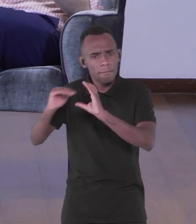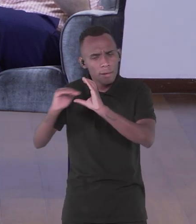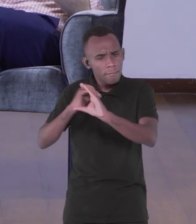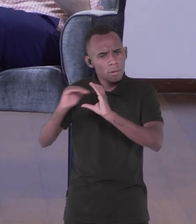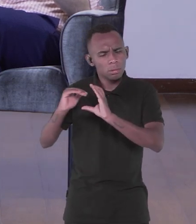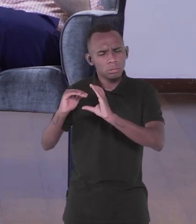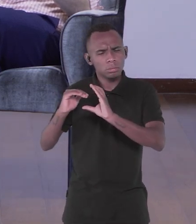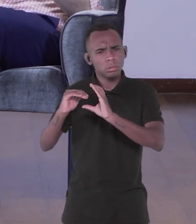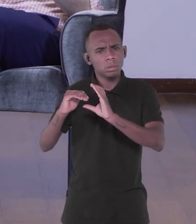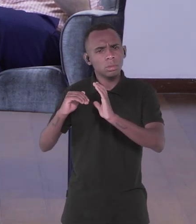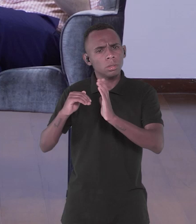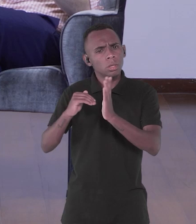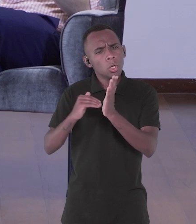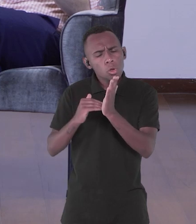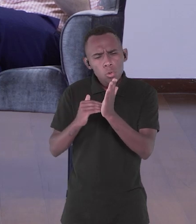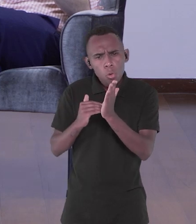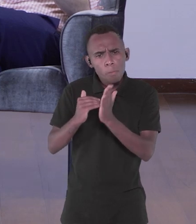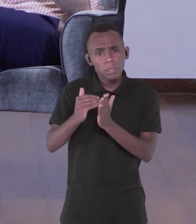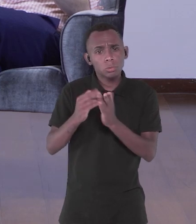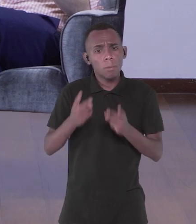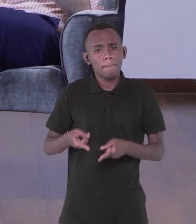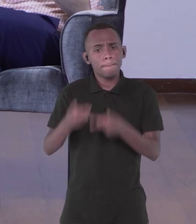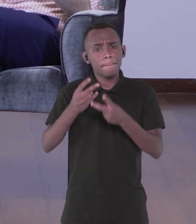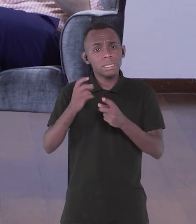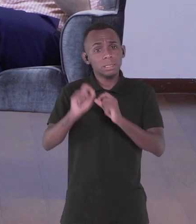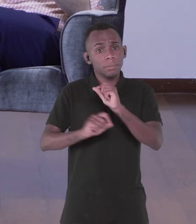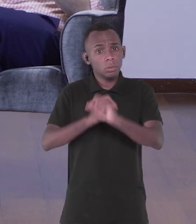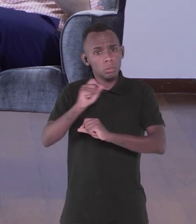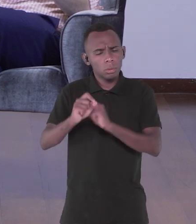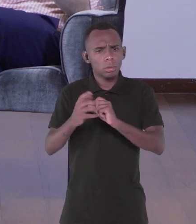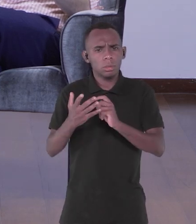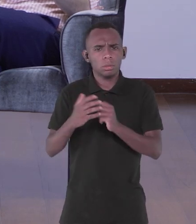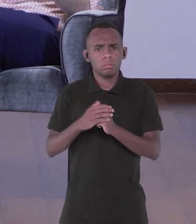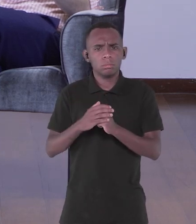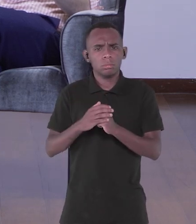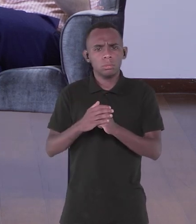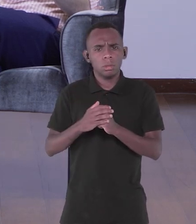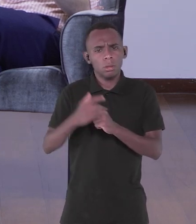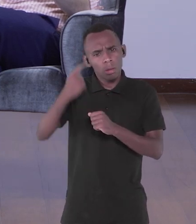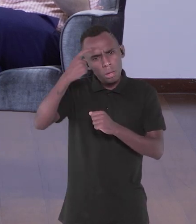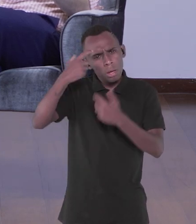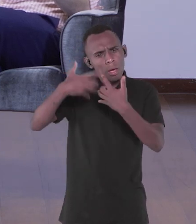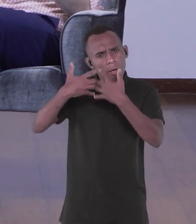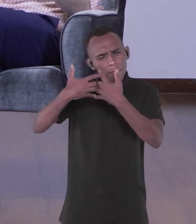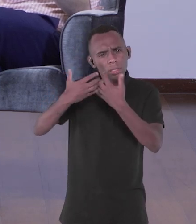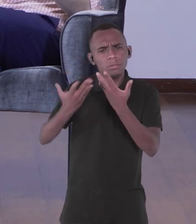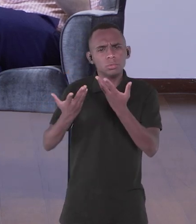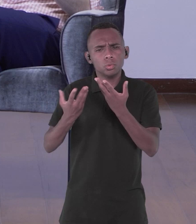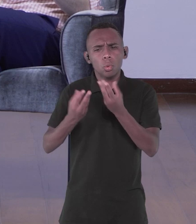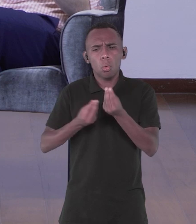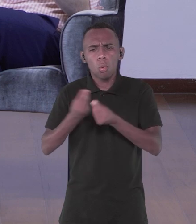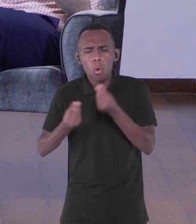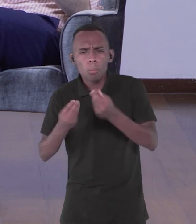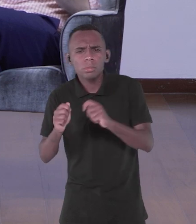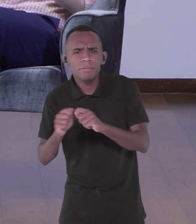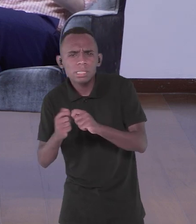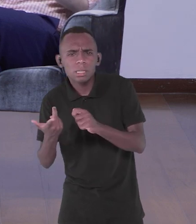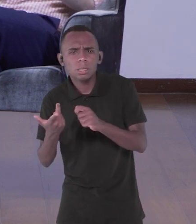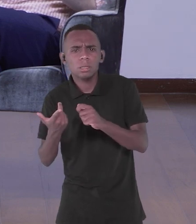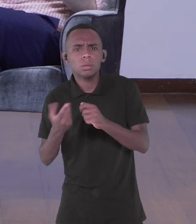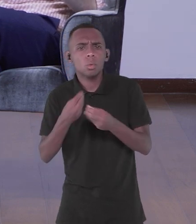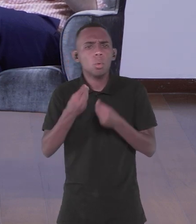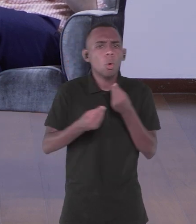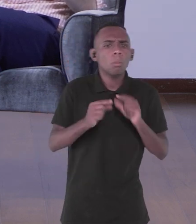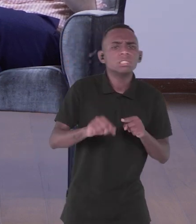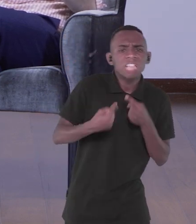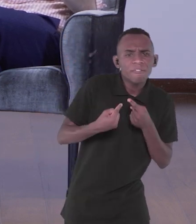ganhar uma dimensão de muito questionamento mútuo. Como que você está fazendo isso? Como é que você está fazendo aquilo? Como é que você está lidando